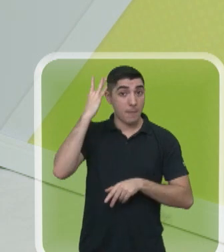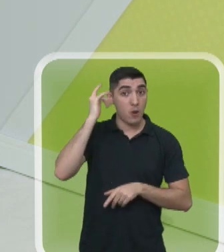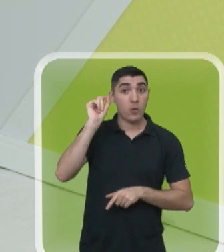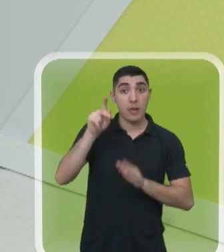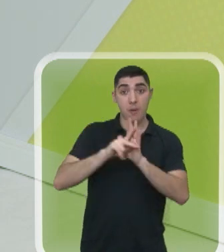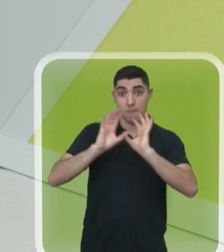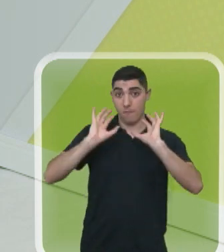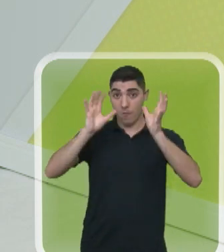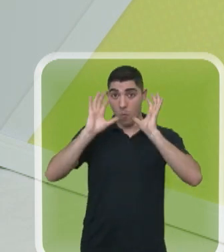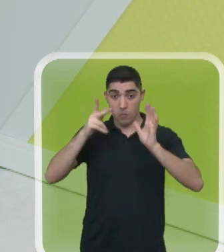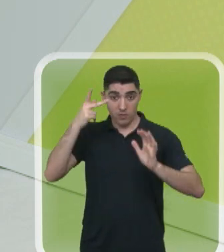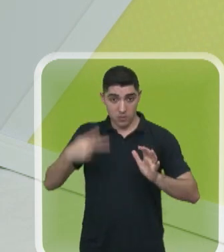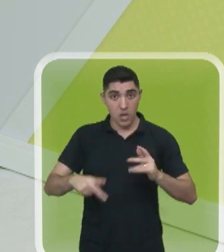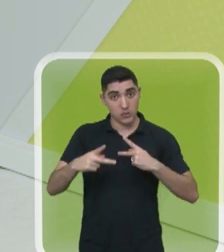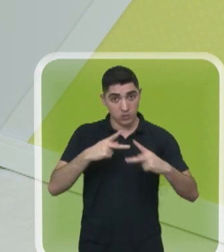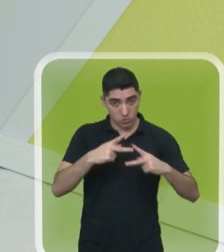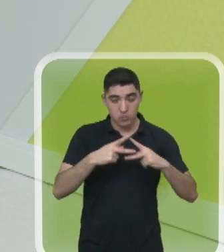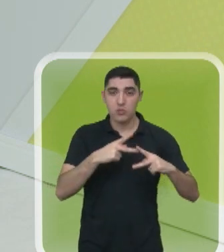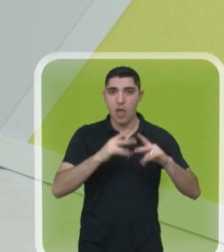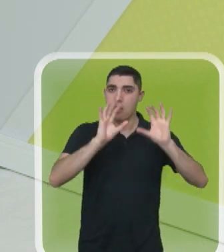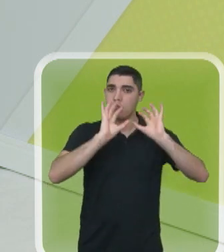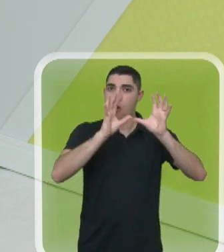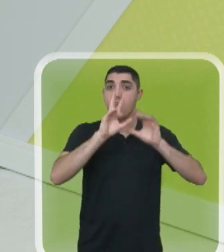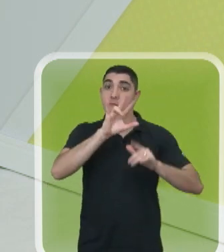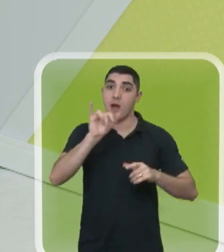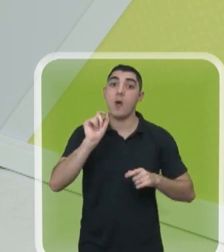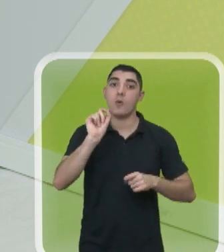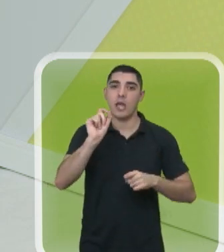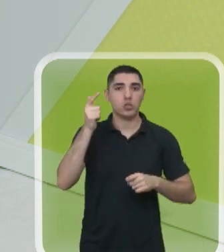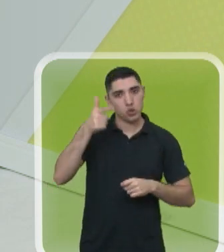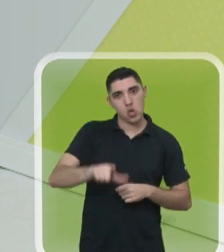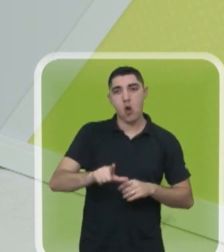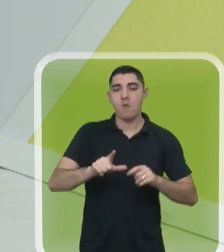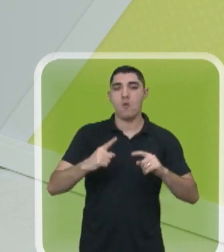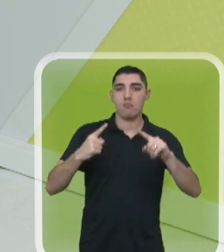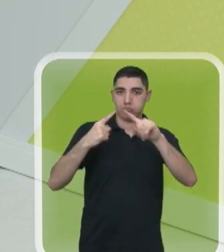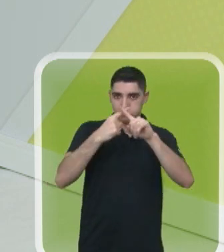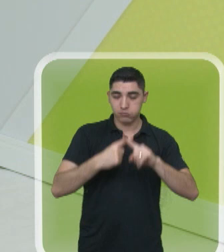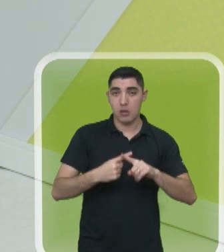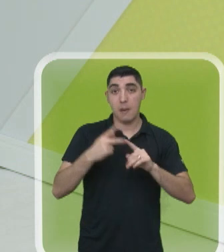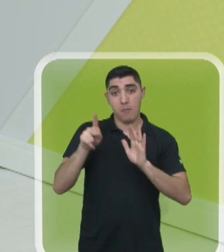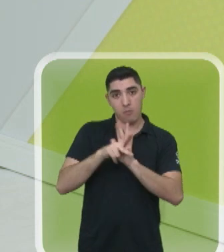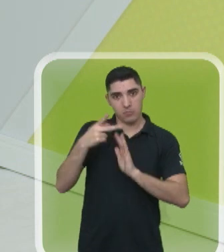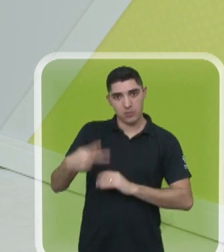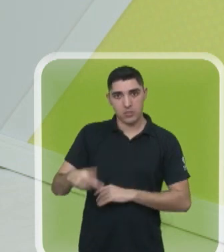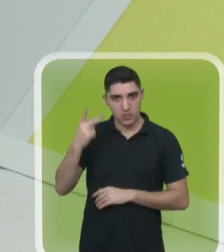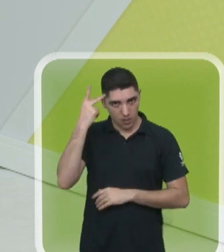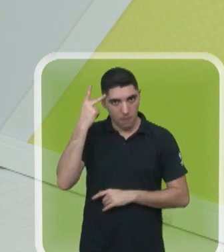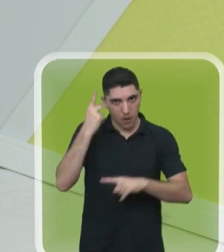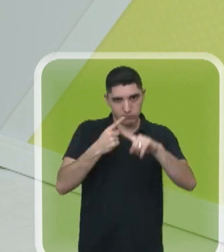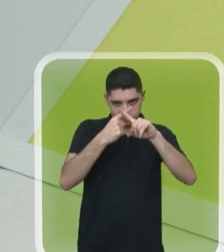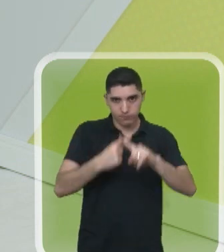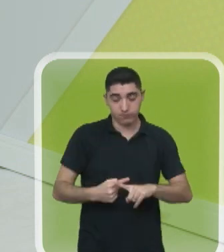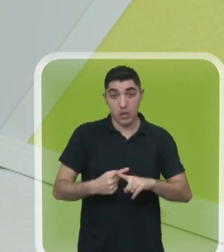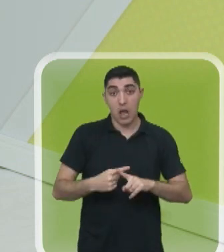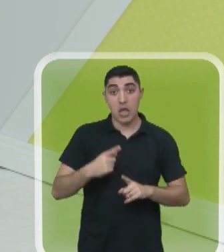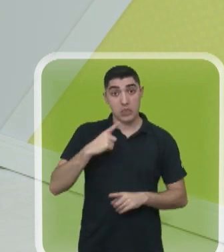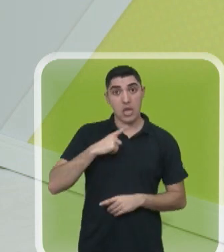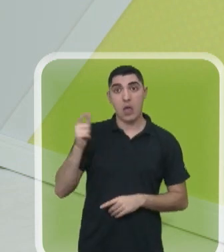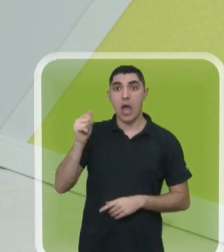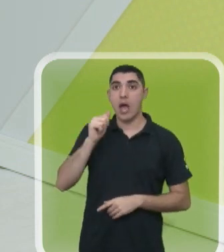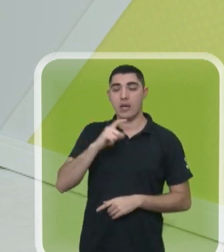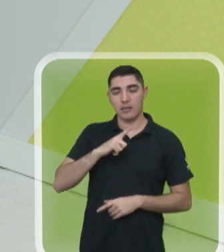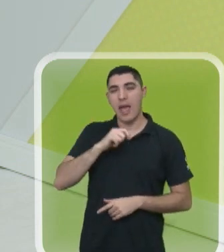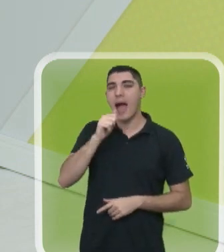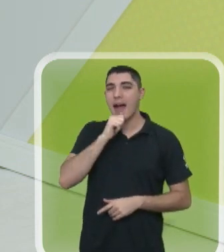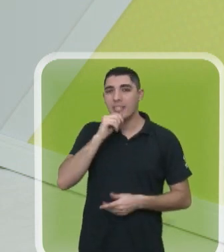time do Farmacon de Vôlei São José volta à quadra pela segunda rodada do Campeonato Paulista de Vôlei. O time segue ainda incompleto, sem